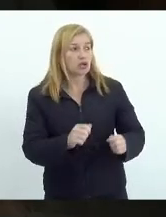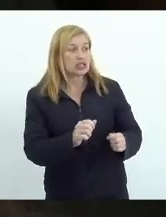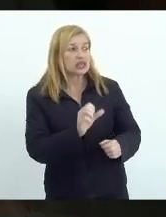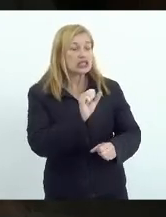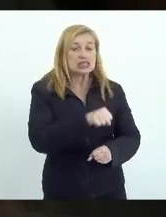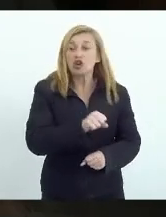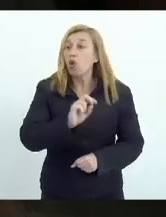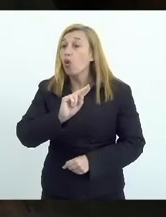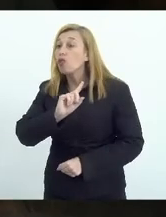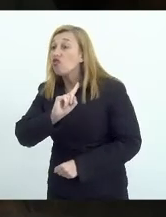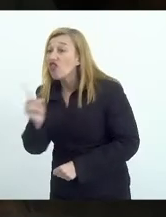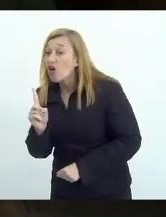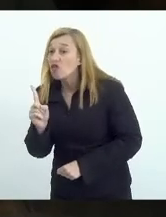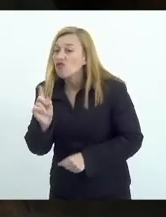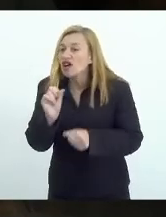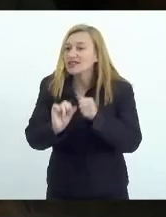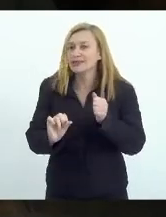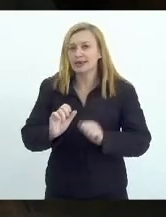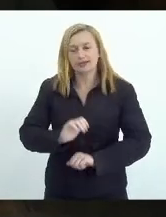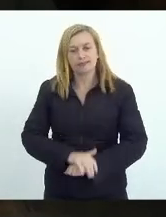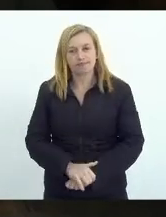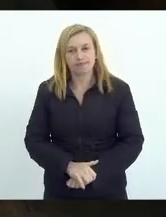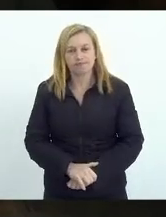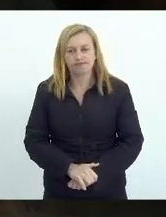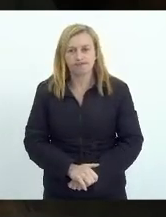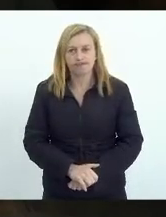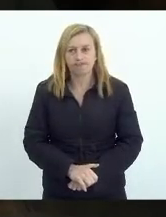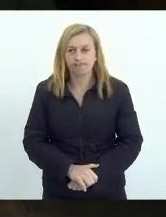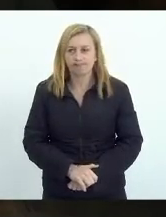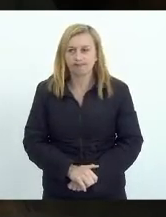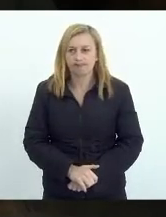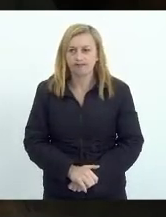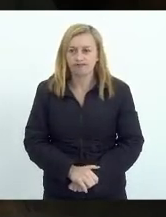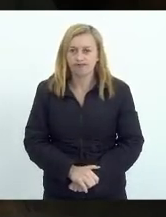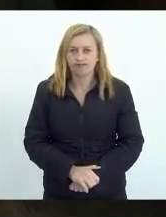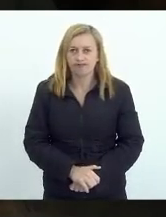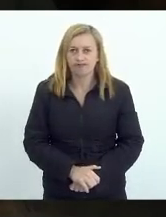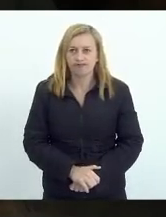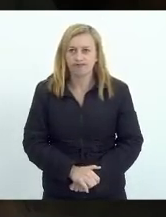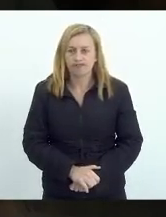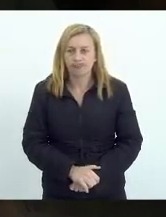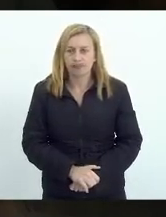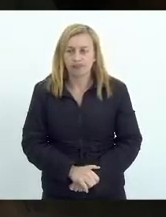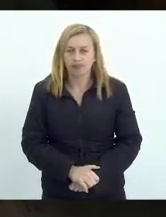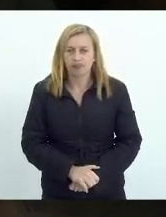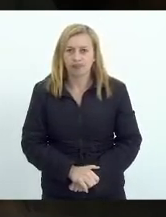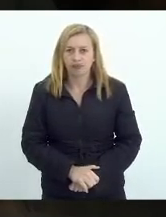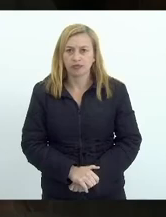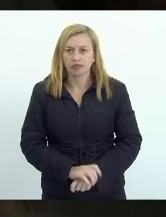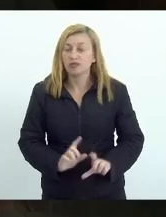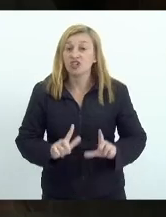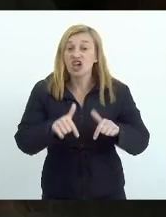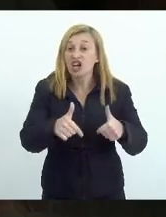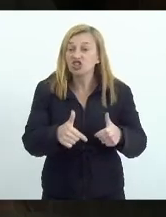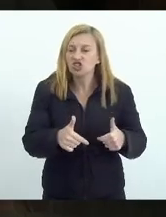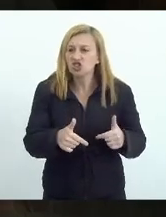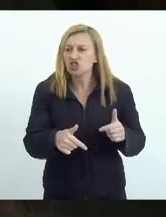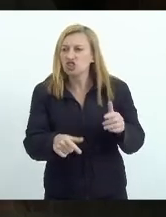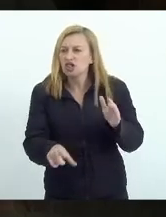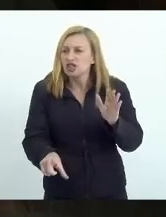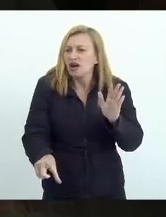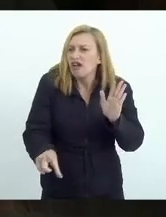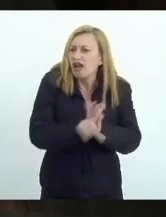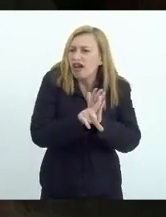fazer. Que se considera em condições de tornar sem efeito leis votadas